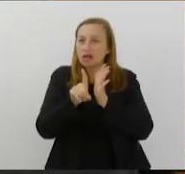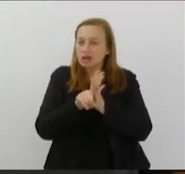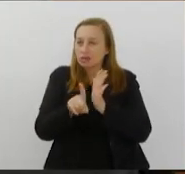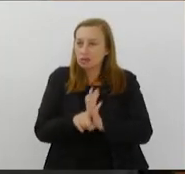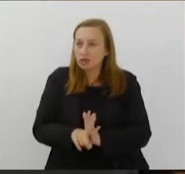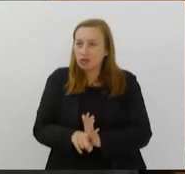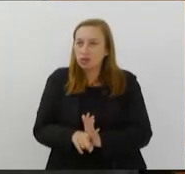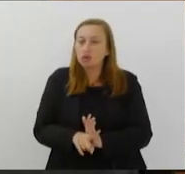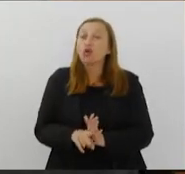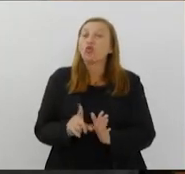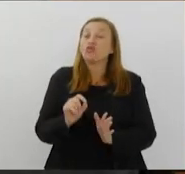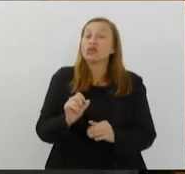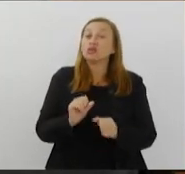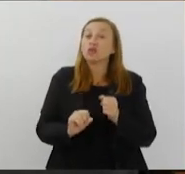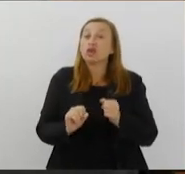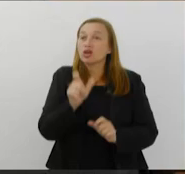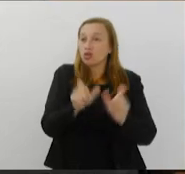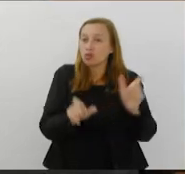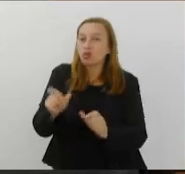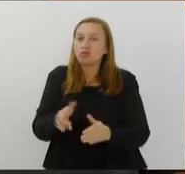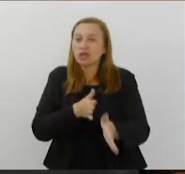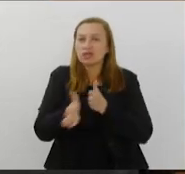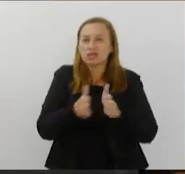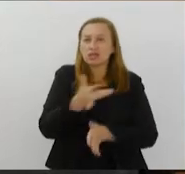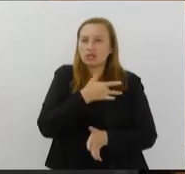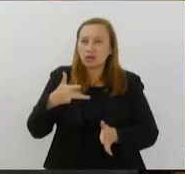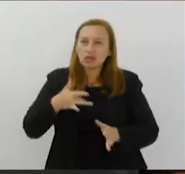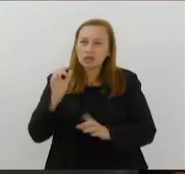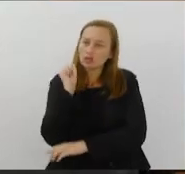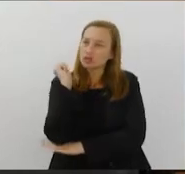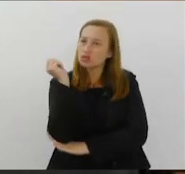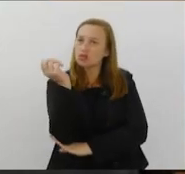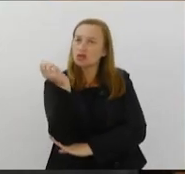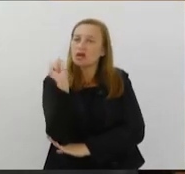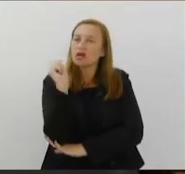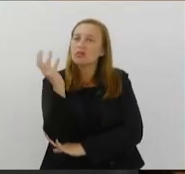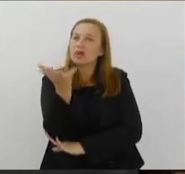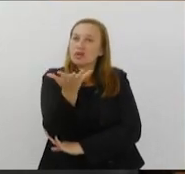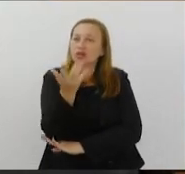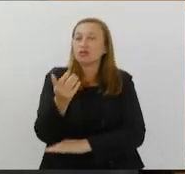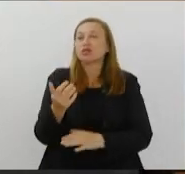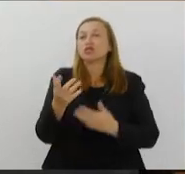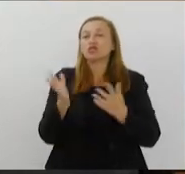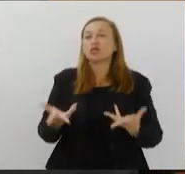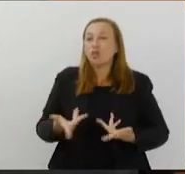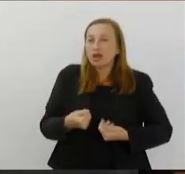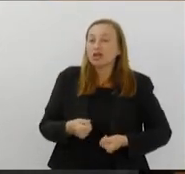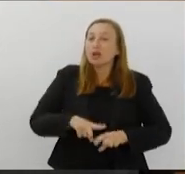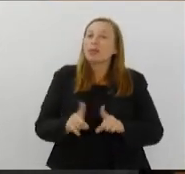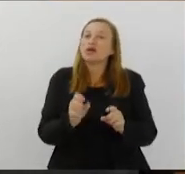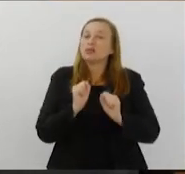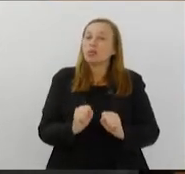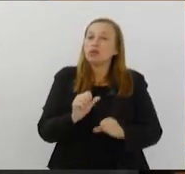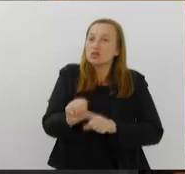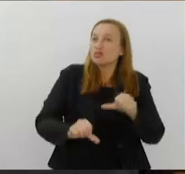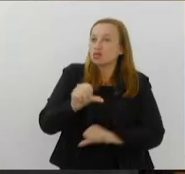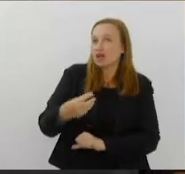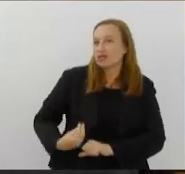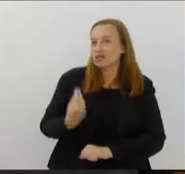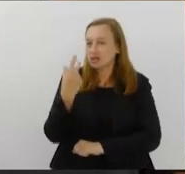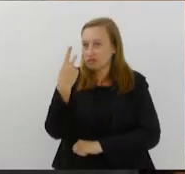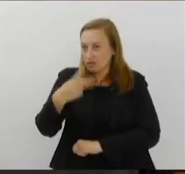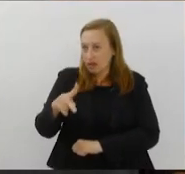que vocês vão fazer para que a população ela tenha acesso à educação ambiental de qualidade, mas fazer com que elas possam mudar a, né, a vida